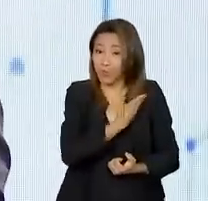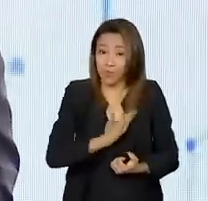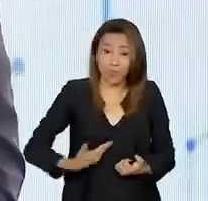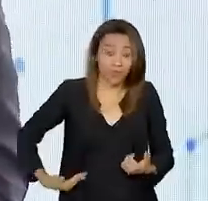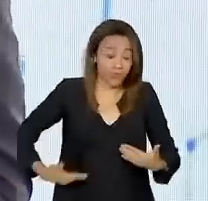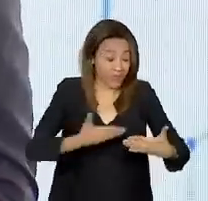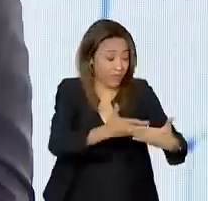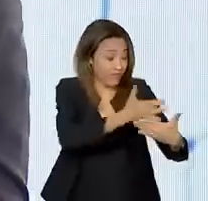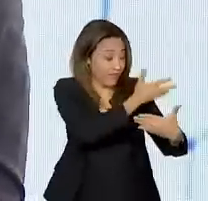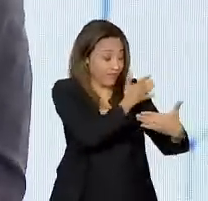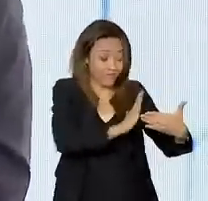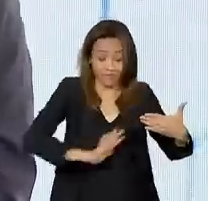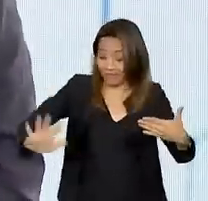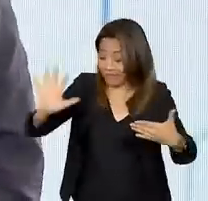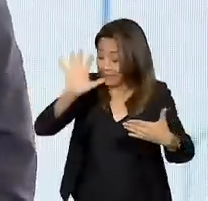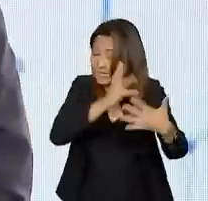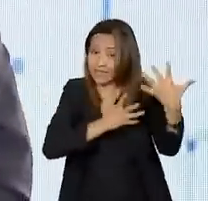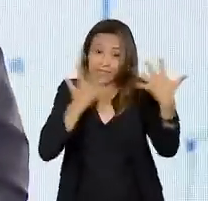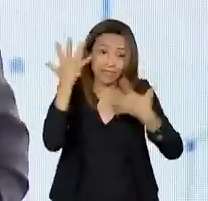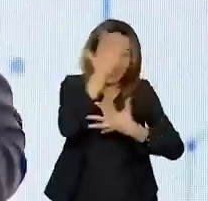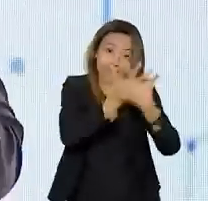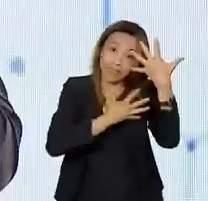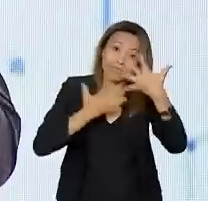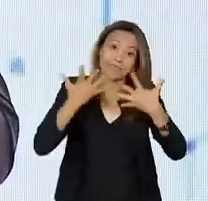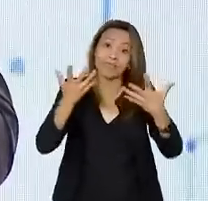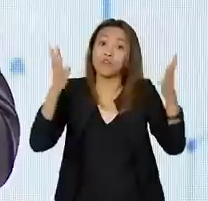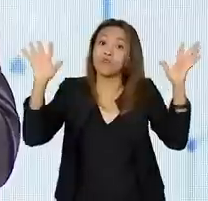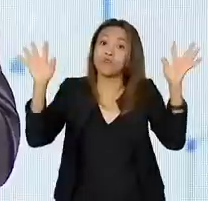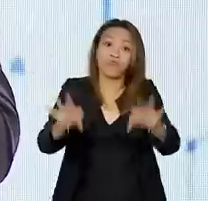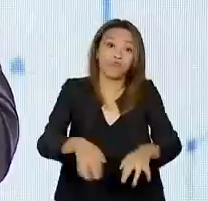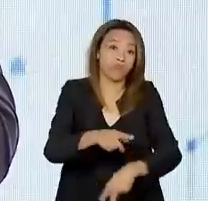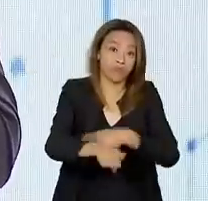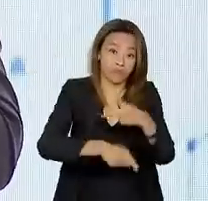que queria ver o fim da população brasileira.